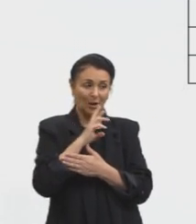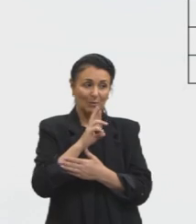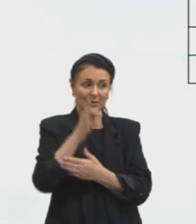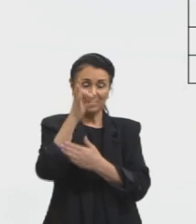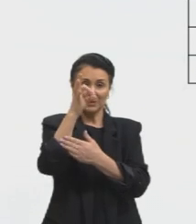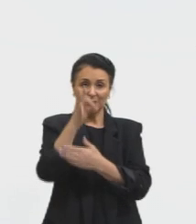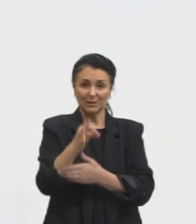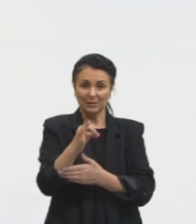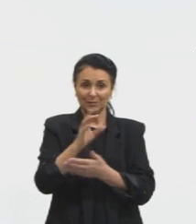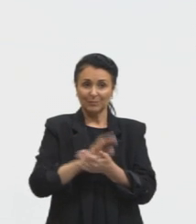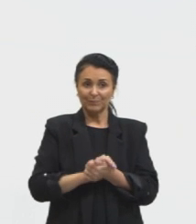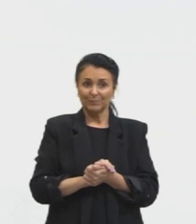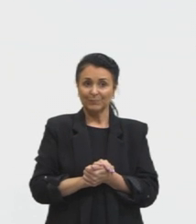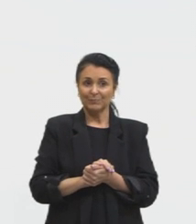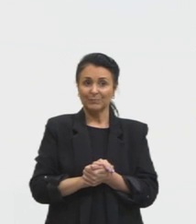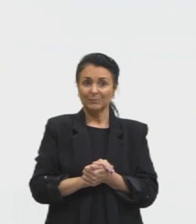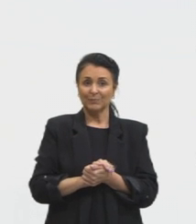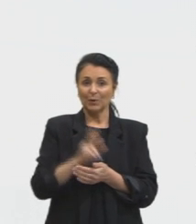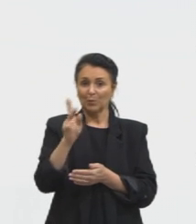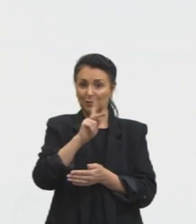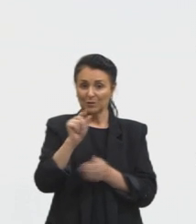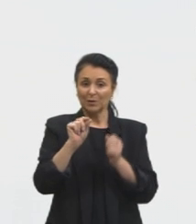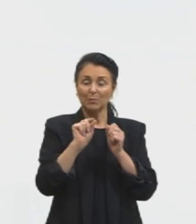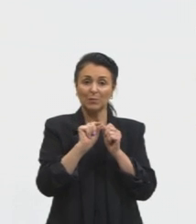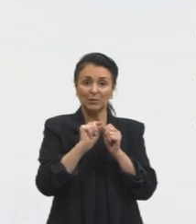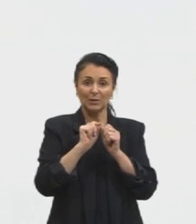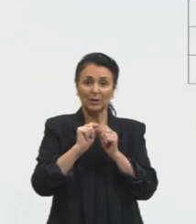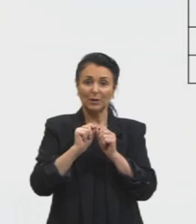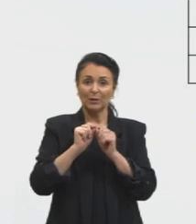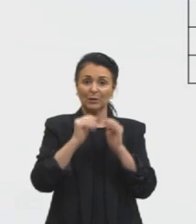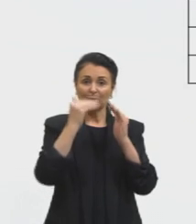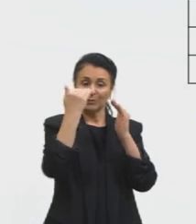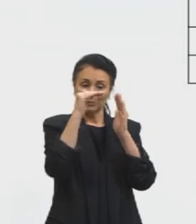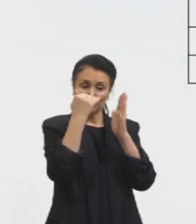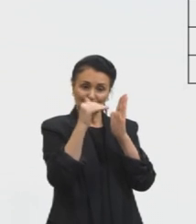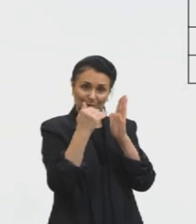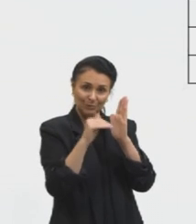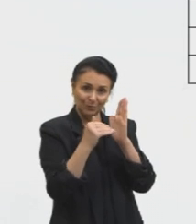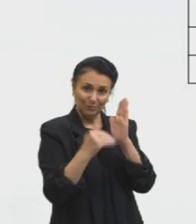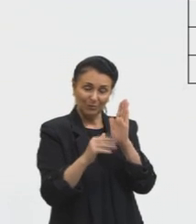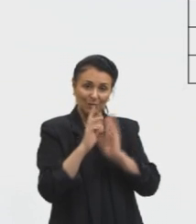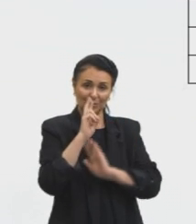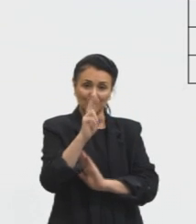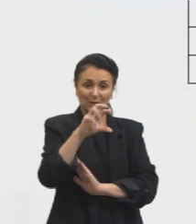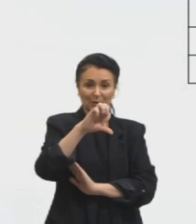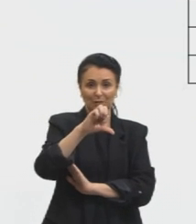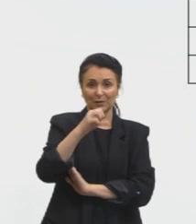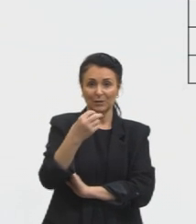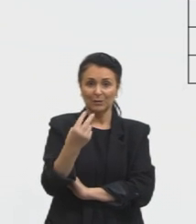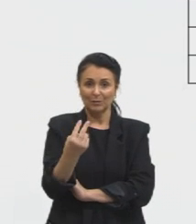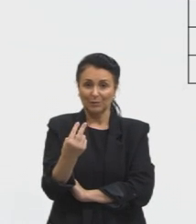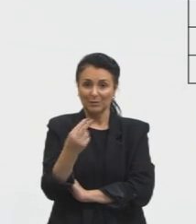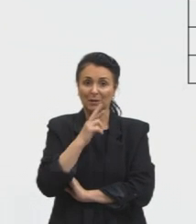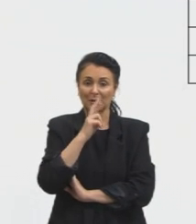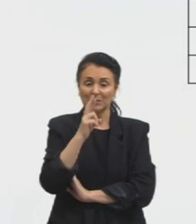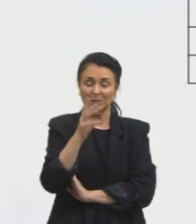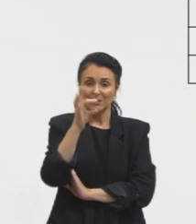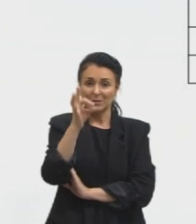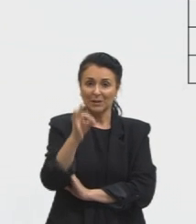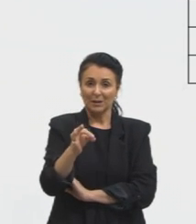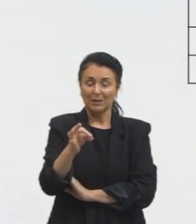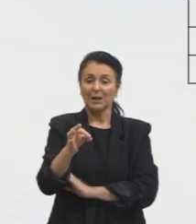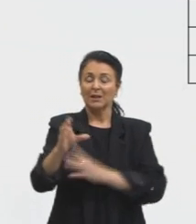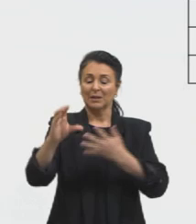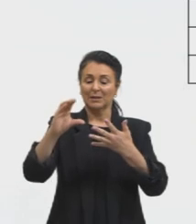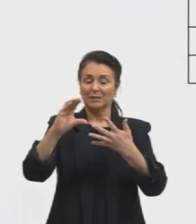vou estar passando aqui algumas etapas que eu fiz no quadro então aqui a nossa resposta então 92 resposta